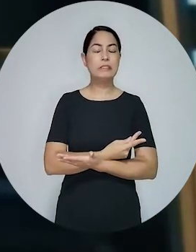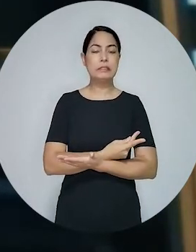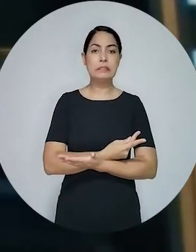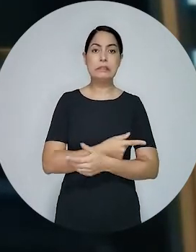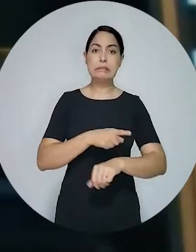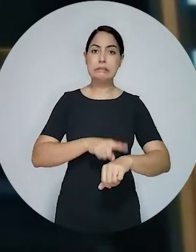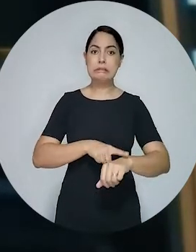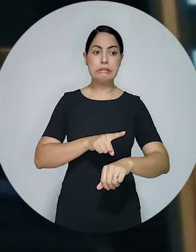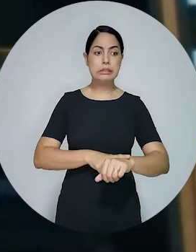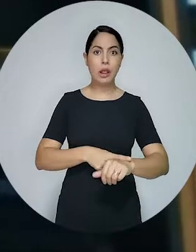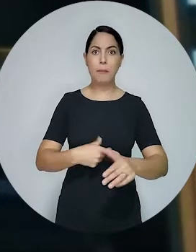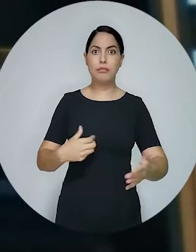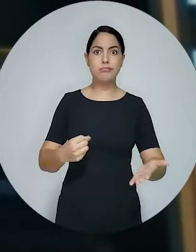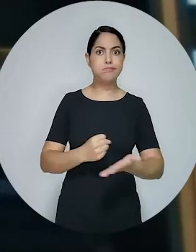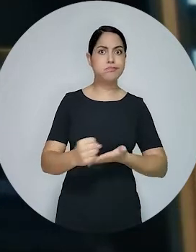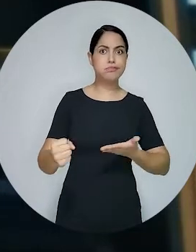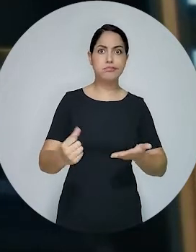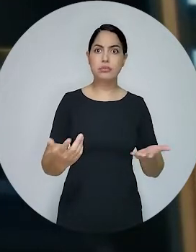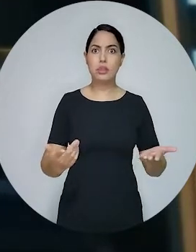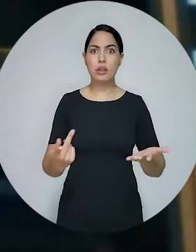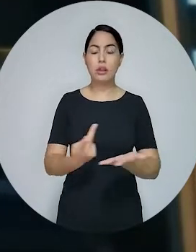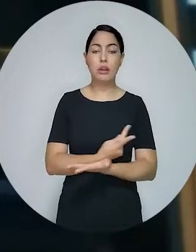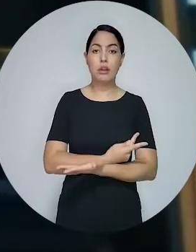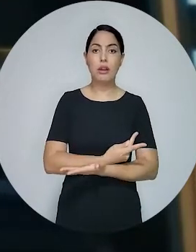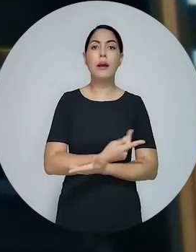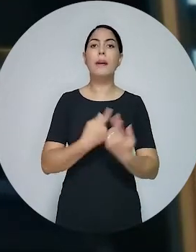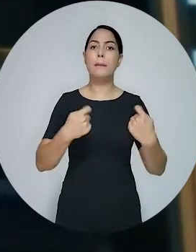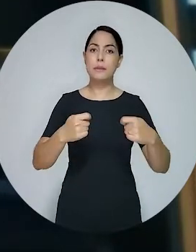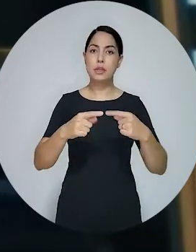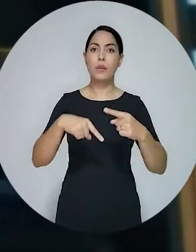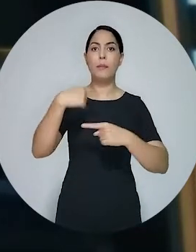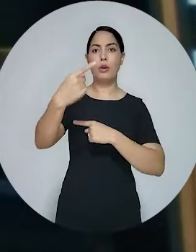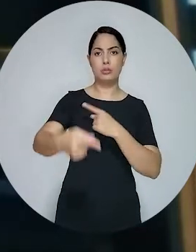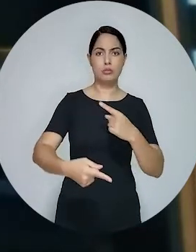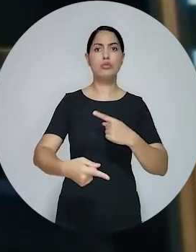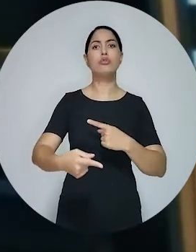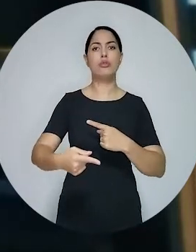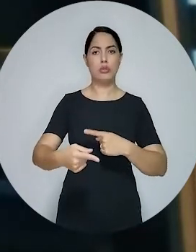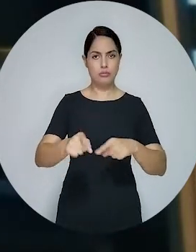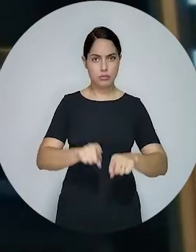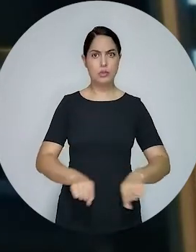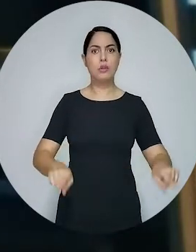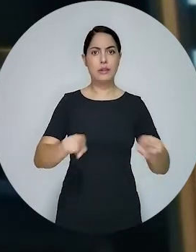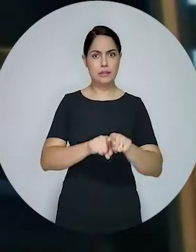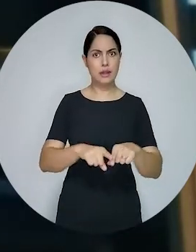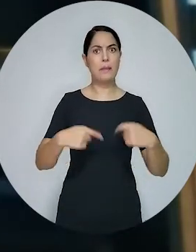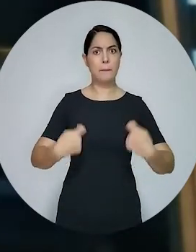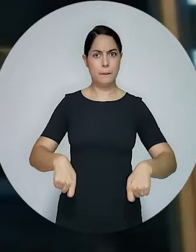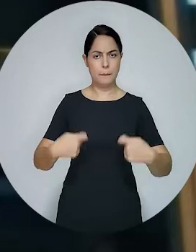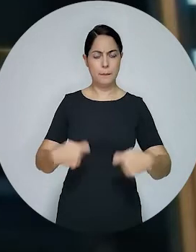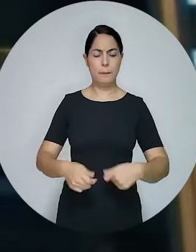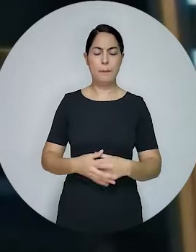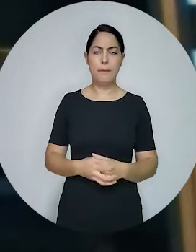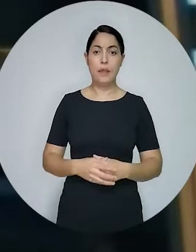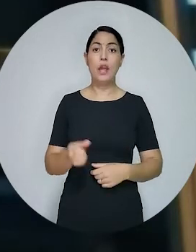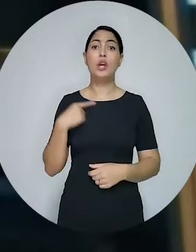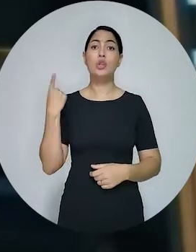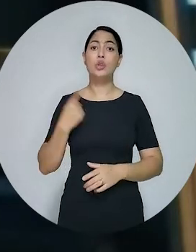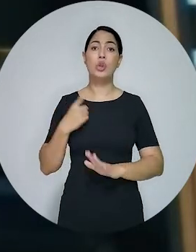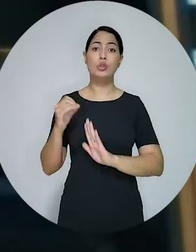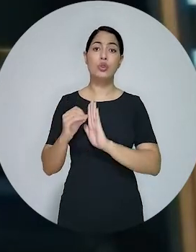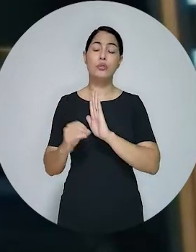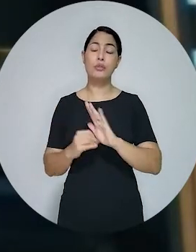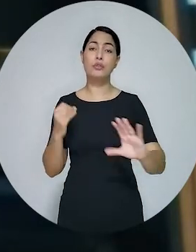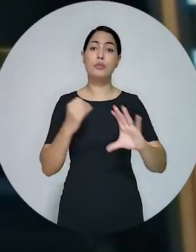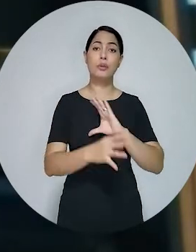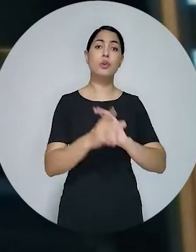aí quando o sistema se torna disponível, faz-se necessário que haja aí a dilação para o próximo dia útil. Por outro lado,